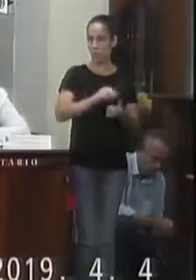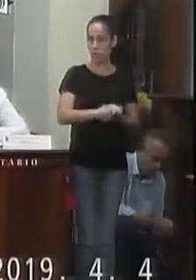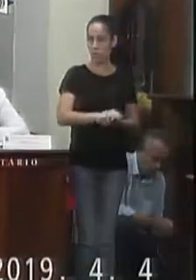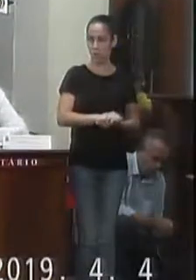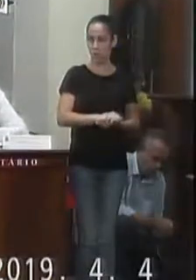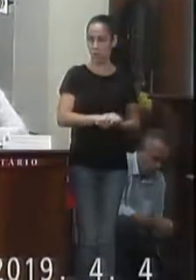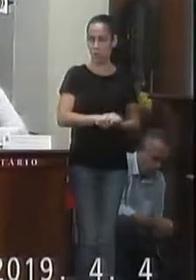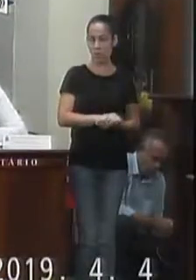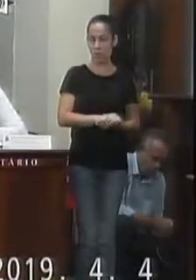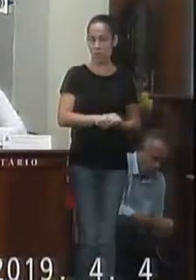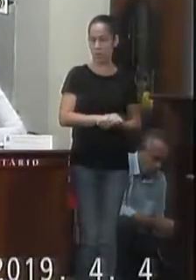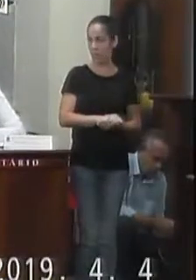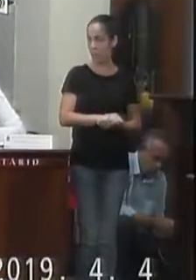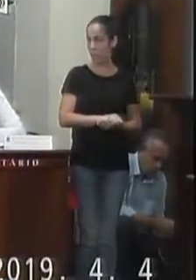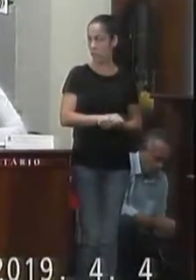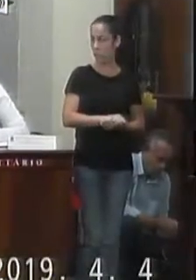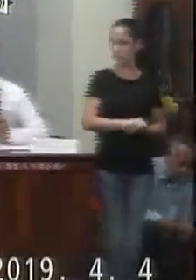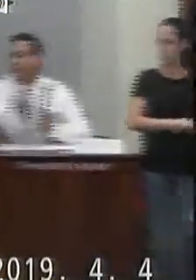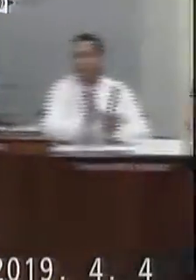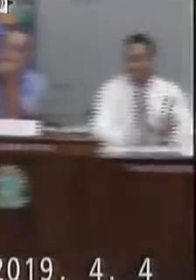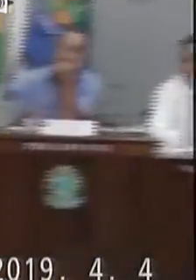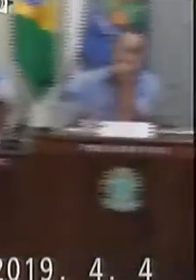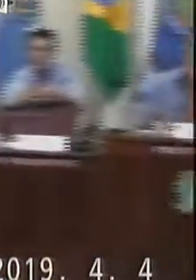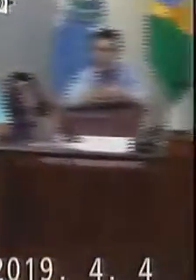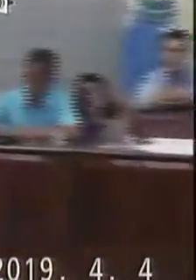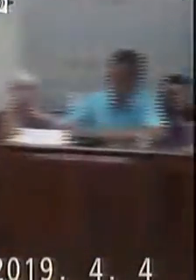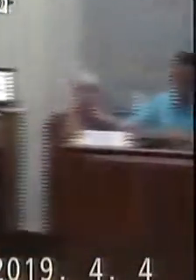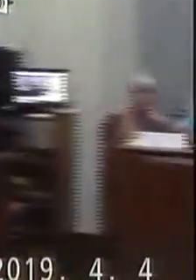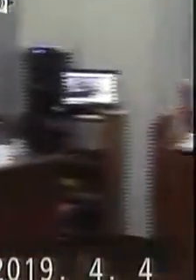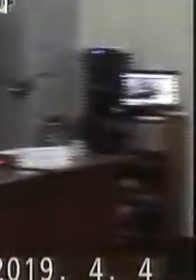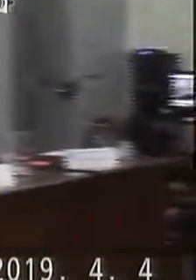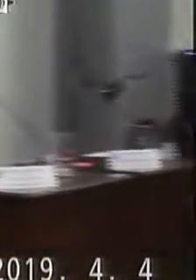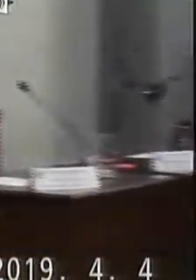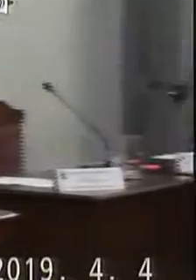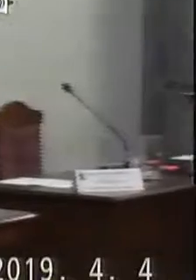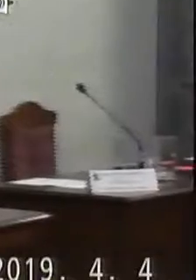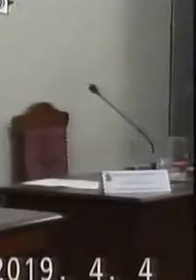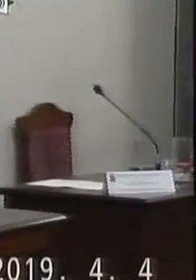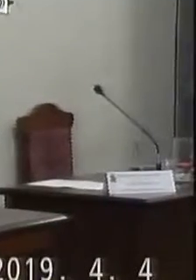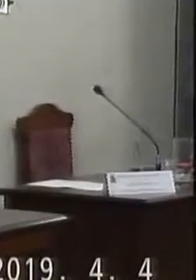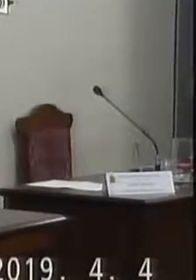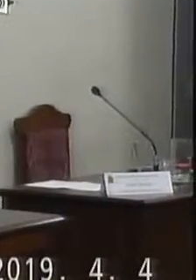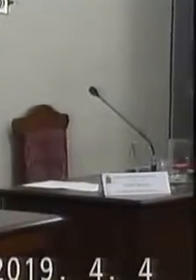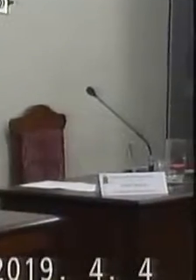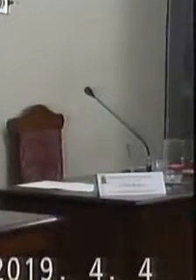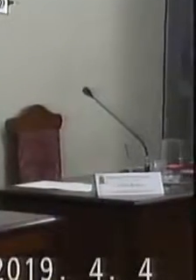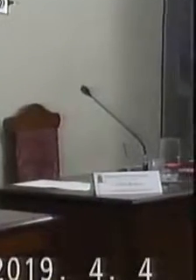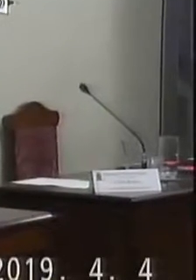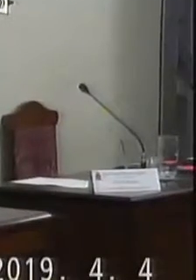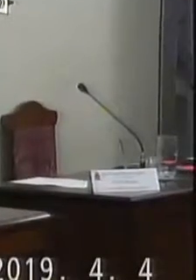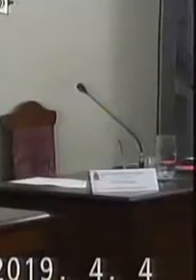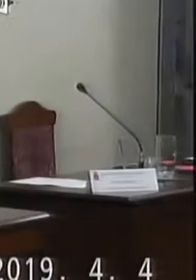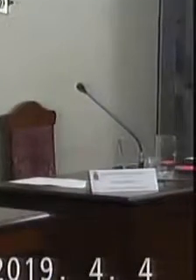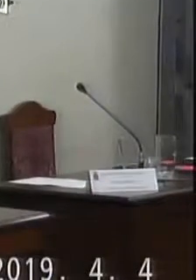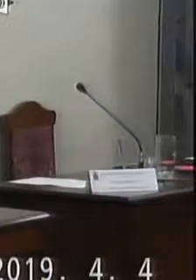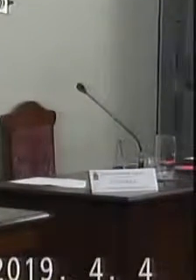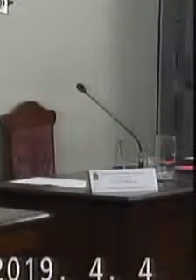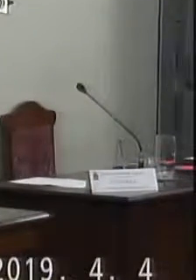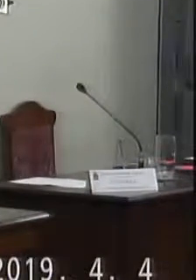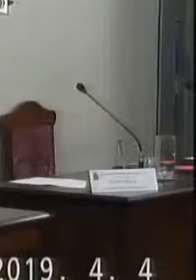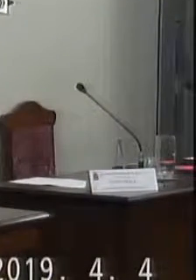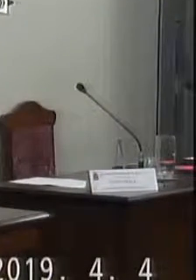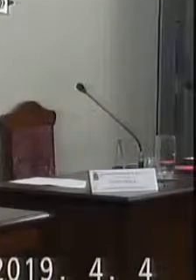vereador, não é por questão de colocar a minha na frente, não. Pelo contrário, eu acho que o João Dias pode esperar, como outros bairros também.